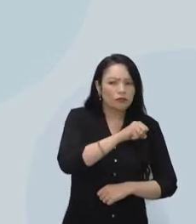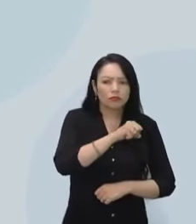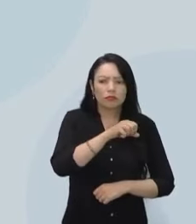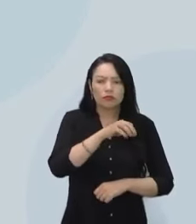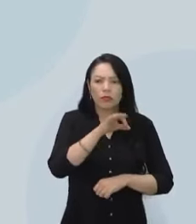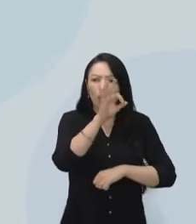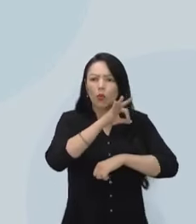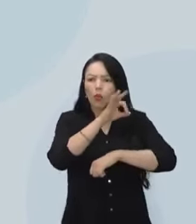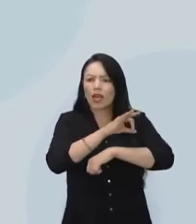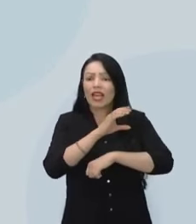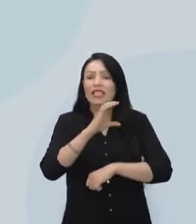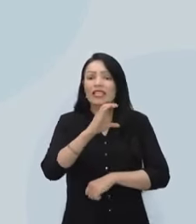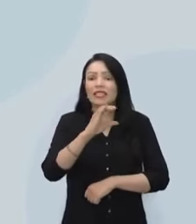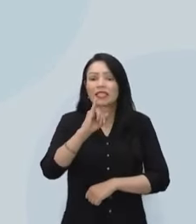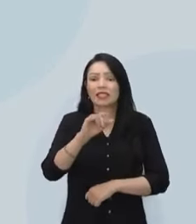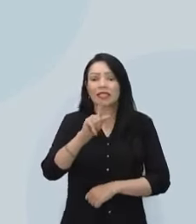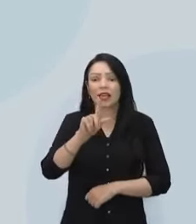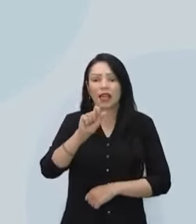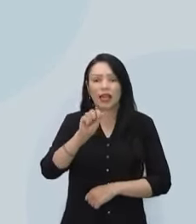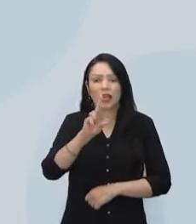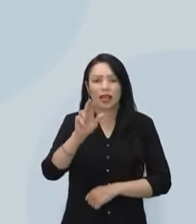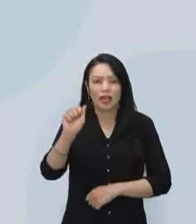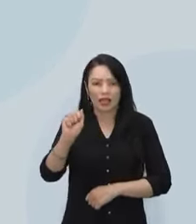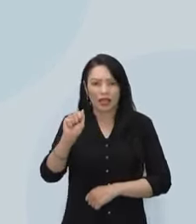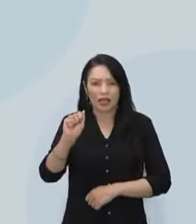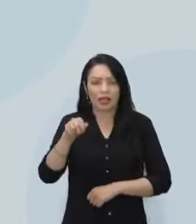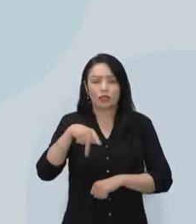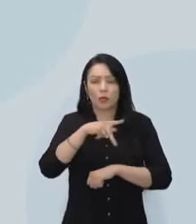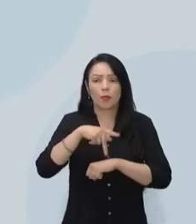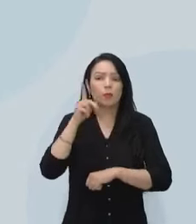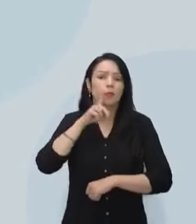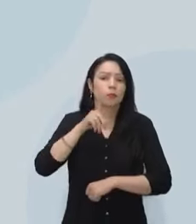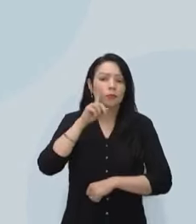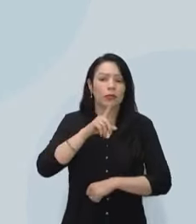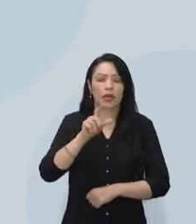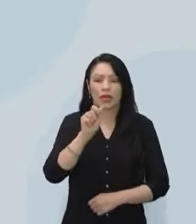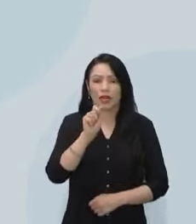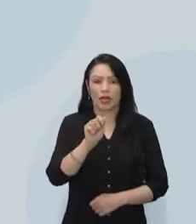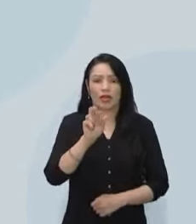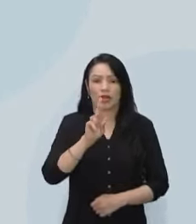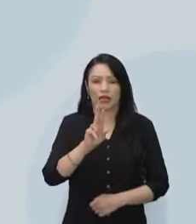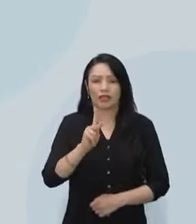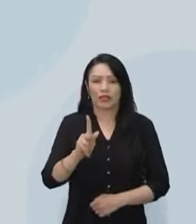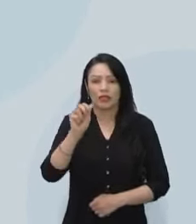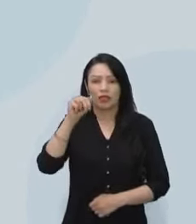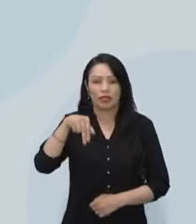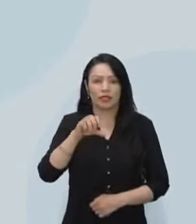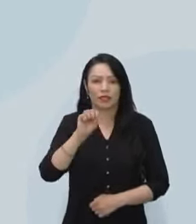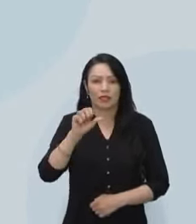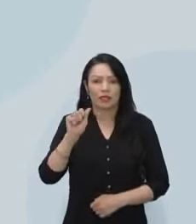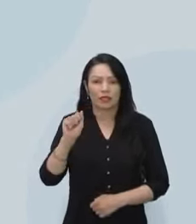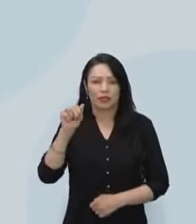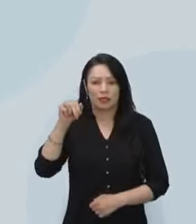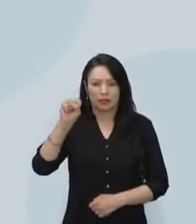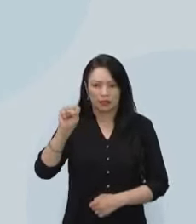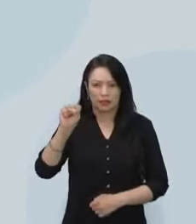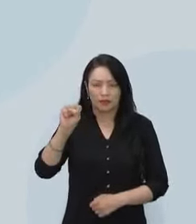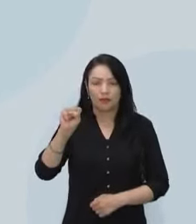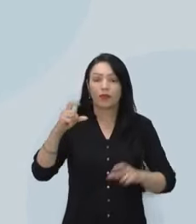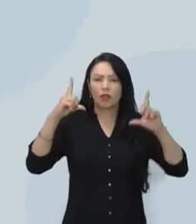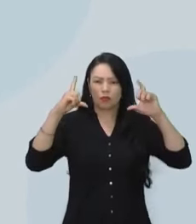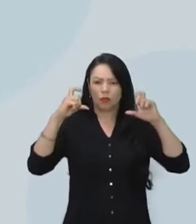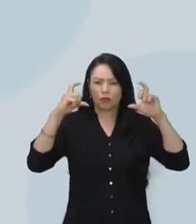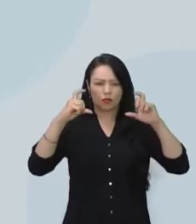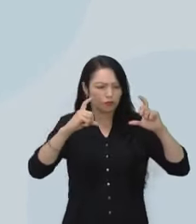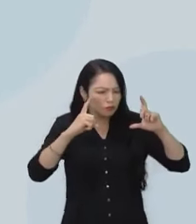foi clicada em parque no estado do Arkansas. Aí vamos ao texto. Um fotógrafo amador flagrou